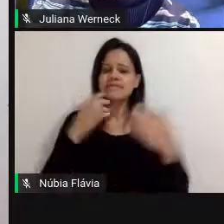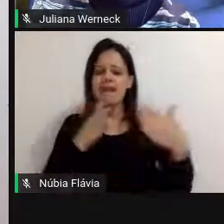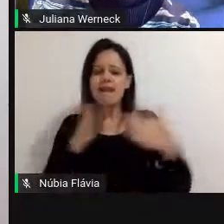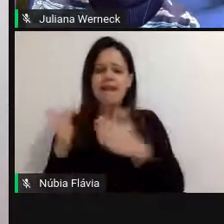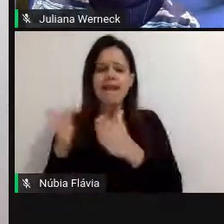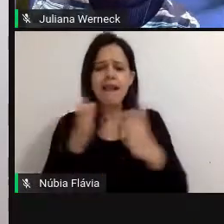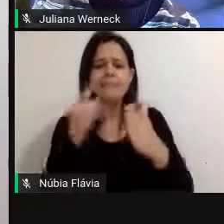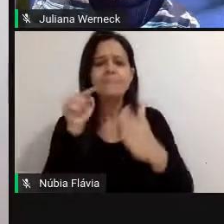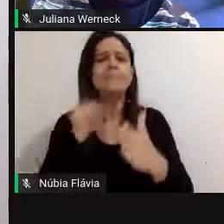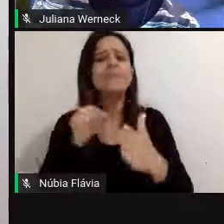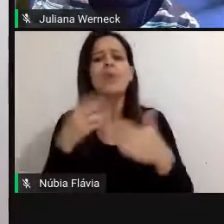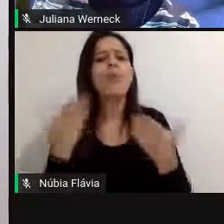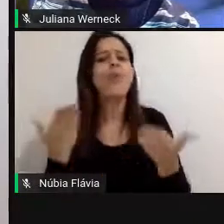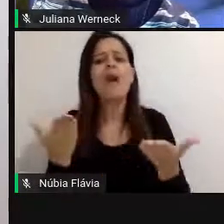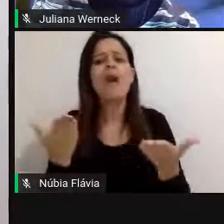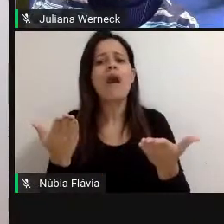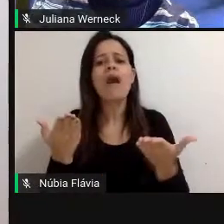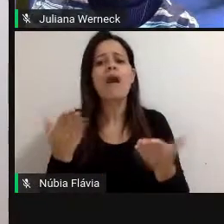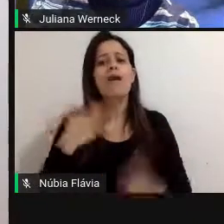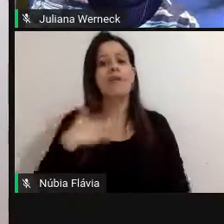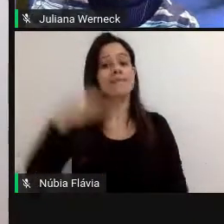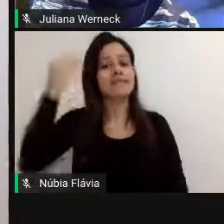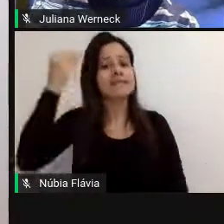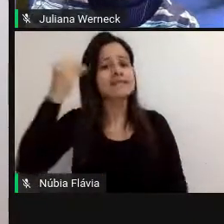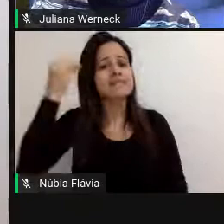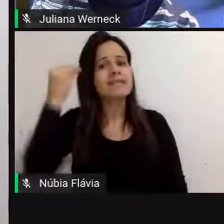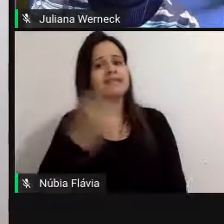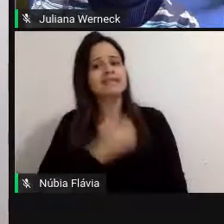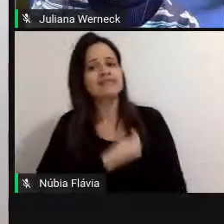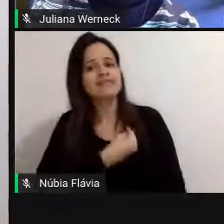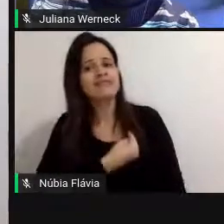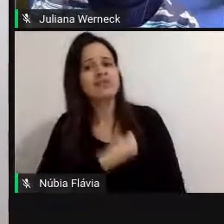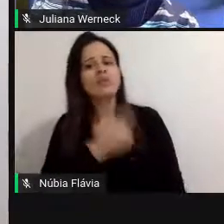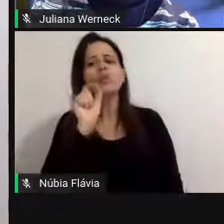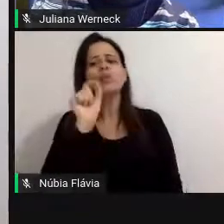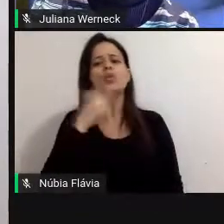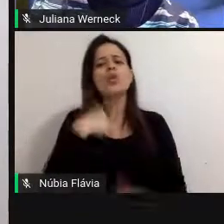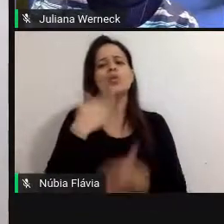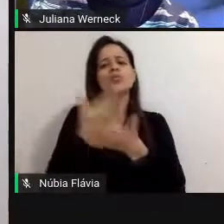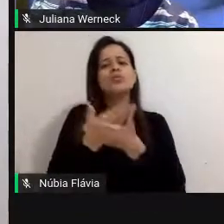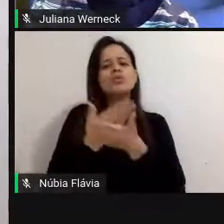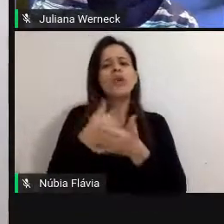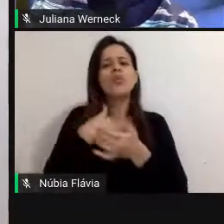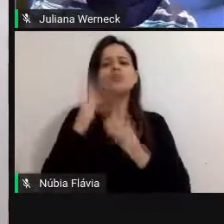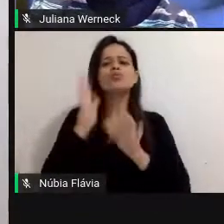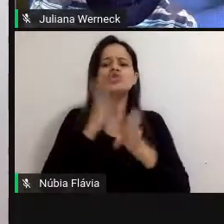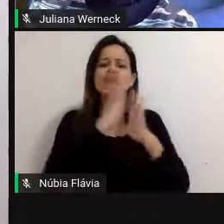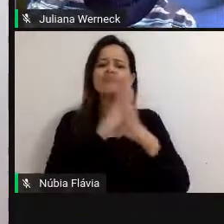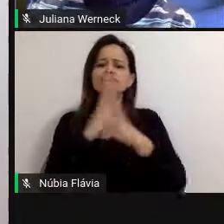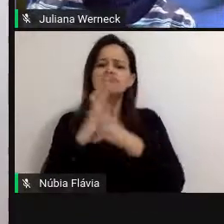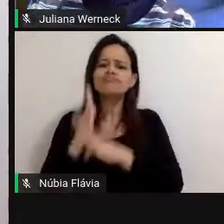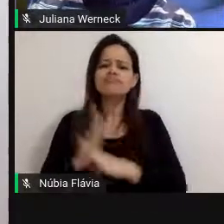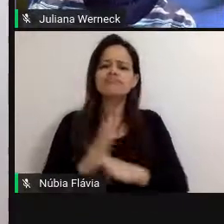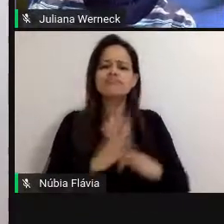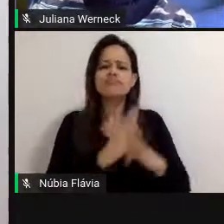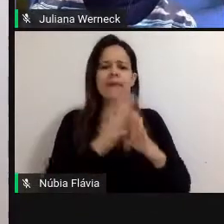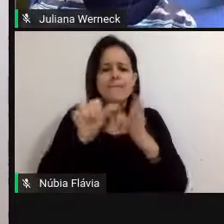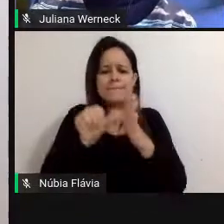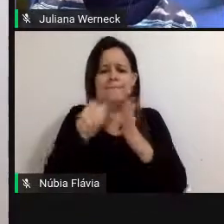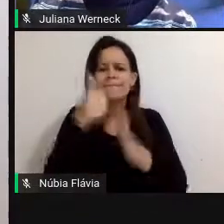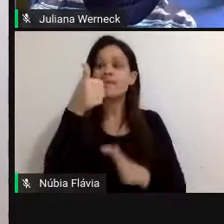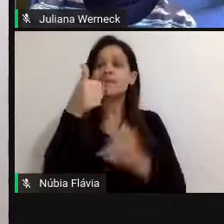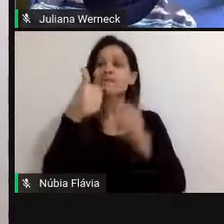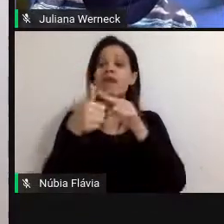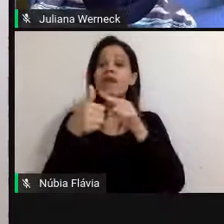vida. Então, na minha experiência de vida, no que eu estudei e tudo, eu identifiquei que o primeiro passo, a primeira coisa que a gente